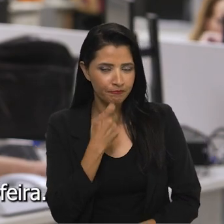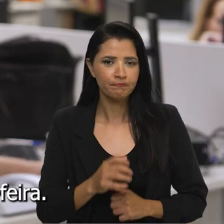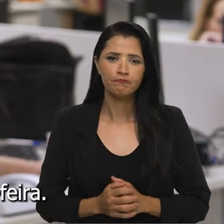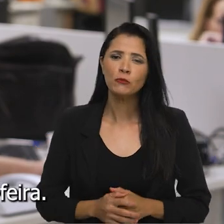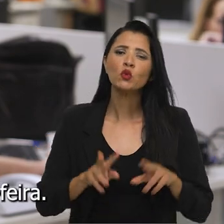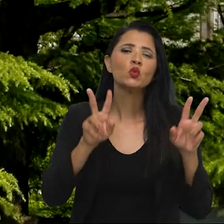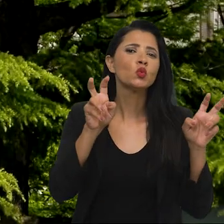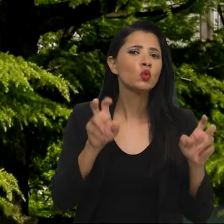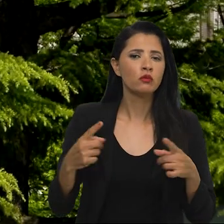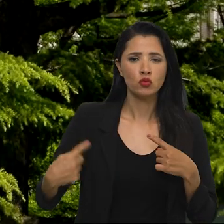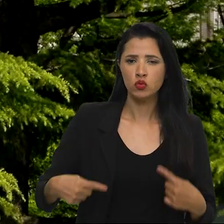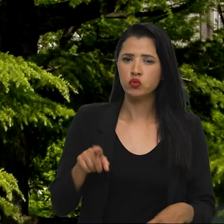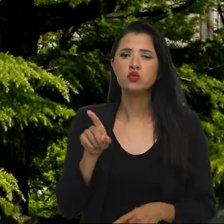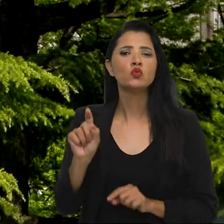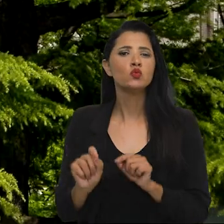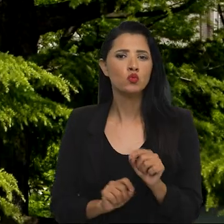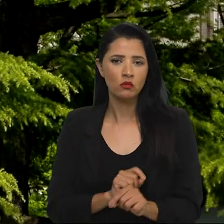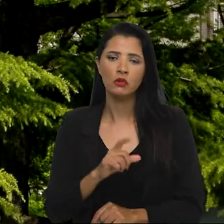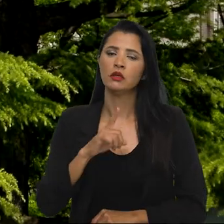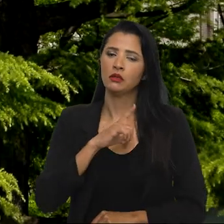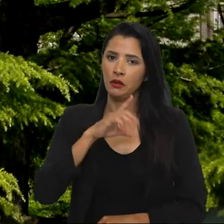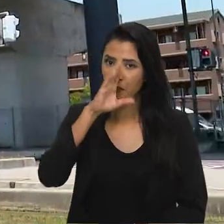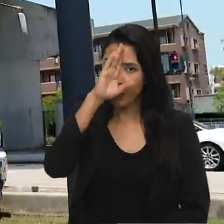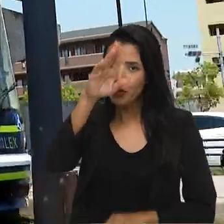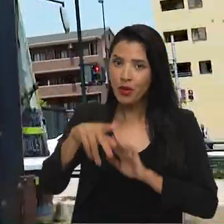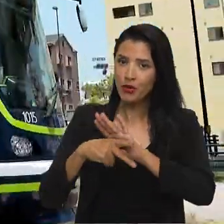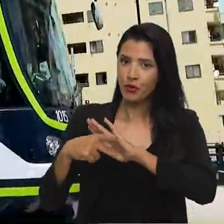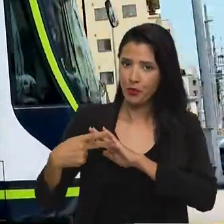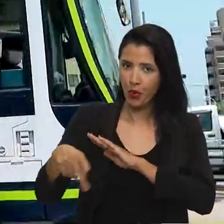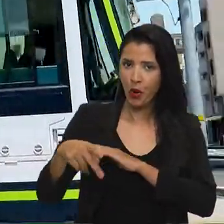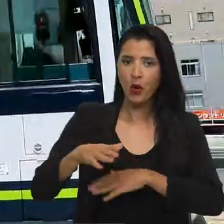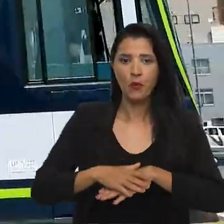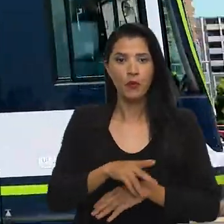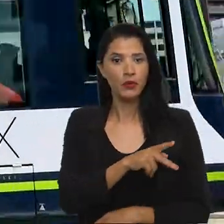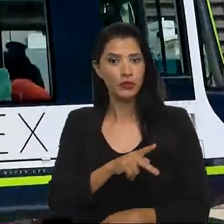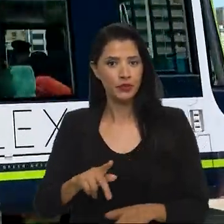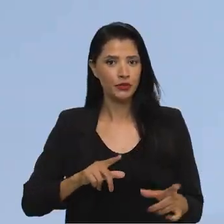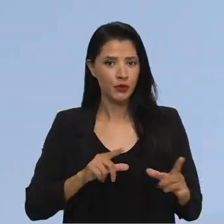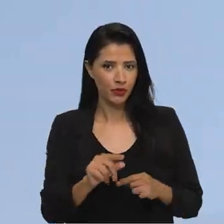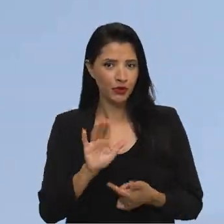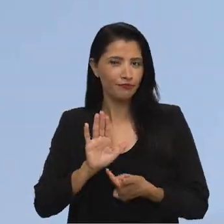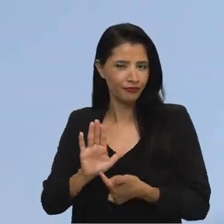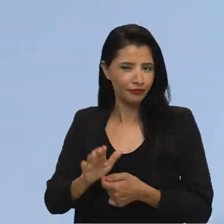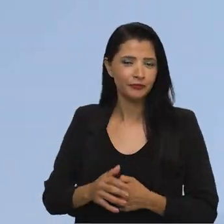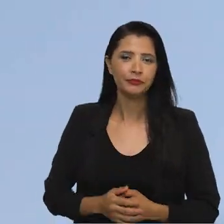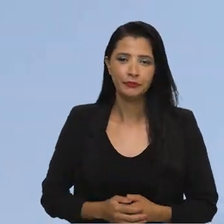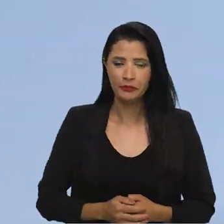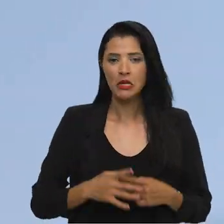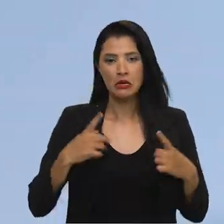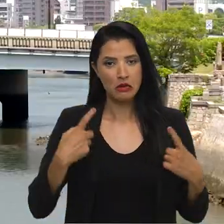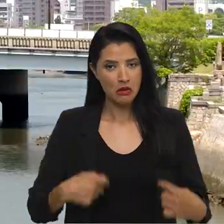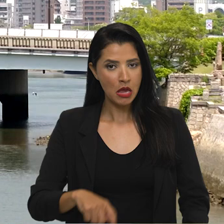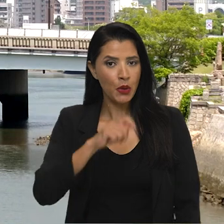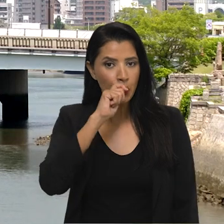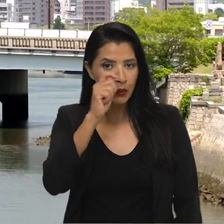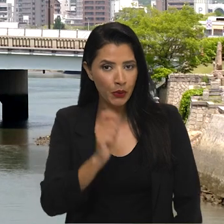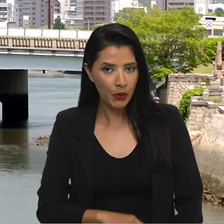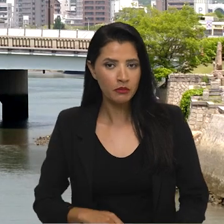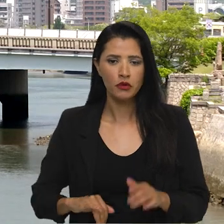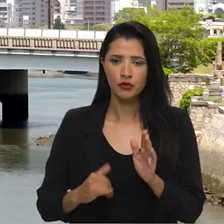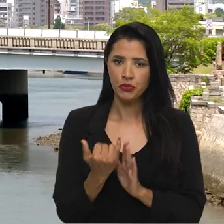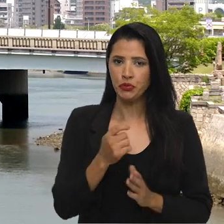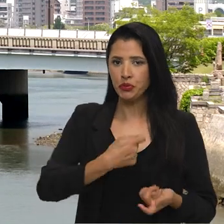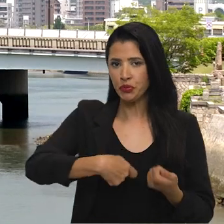na sexta-feira. Entre os assuntos que serão discutidos estão as prioridades colocadas pela presidência japonesa, como a guerra